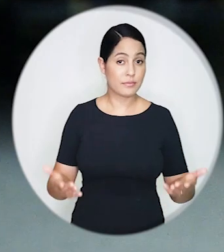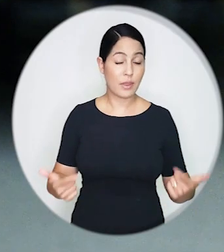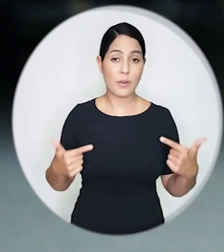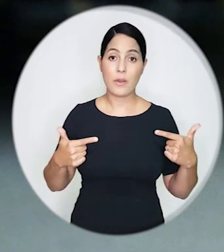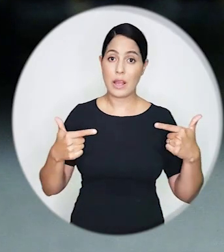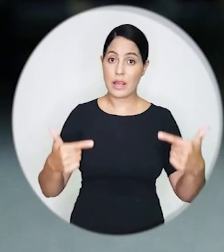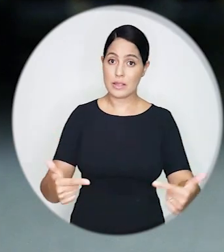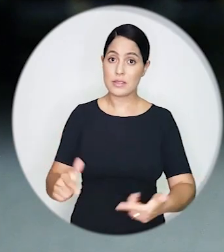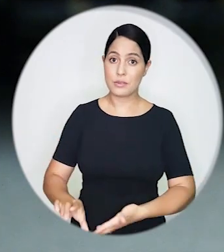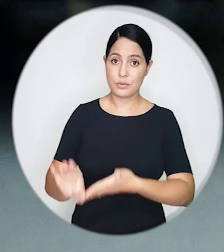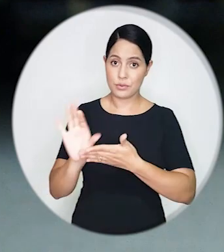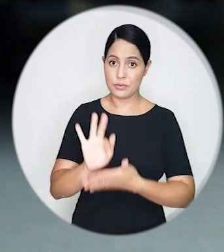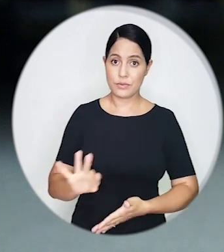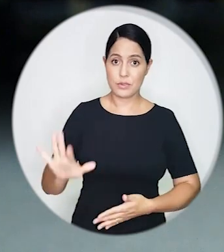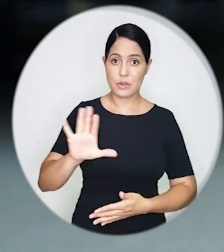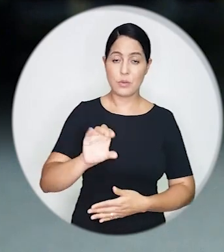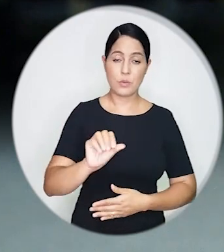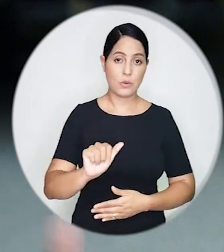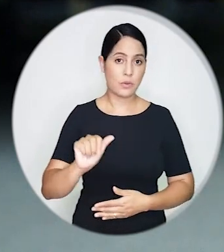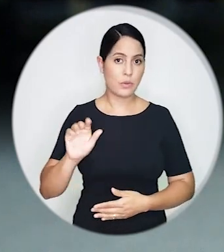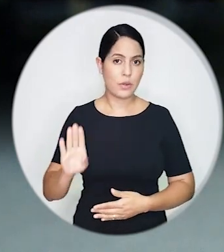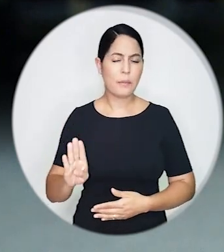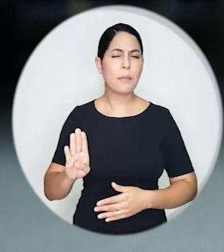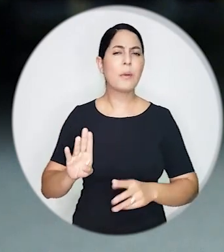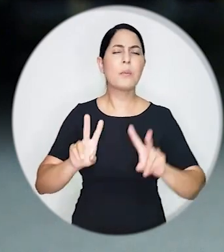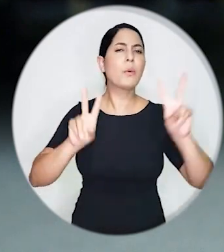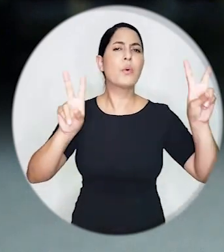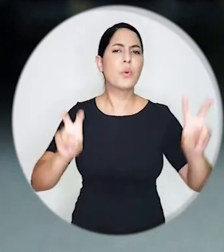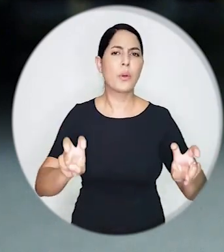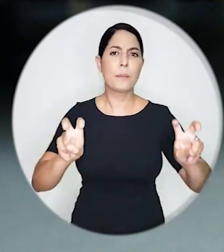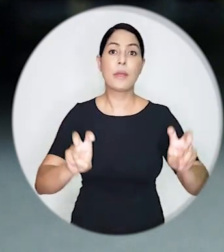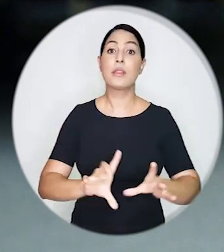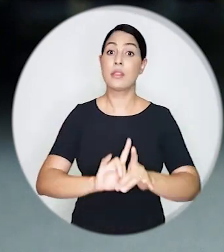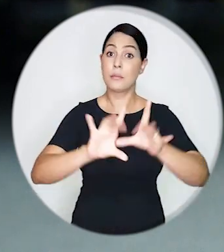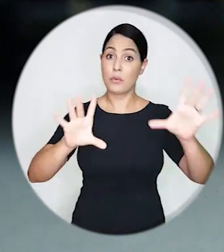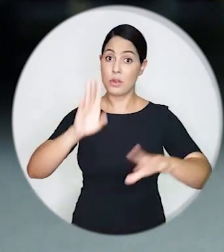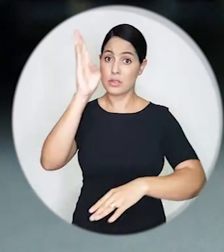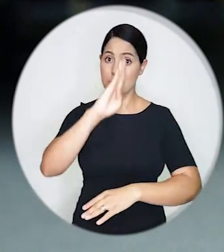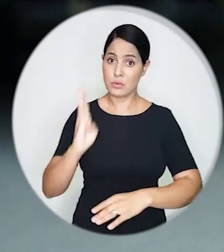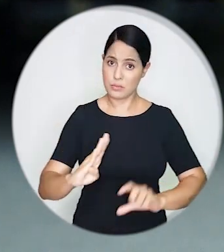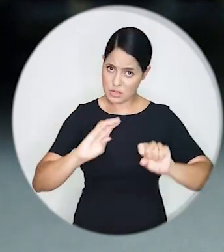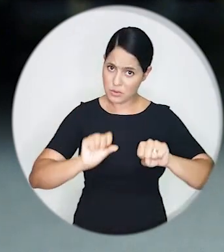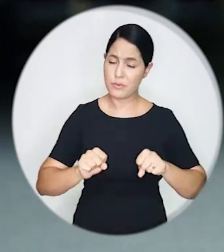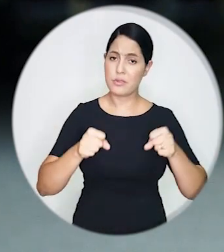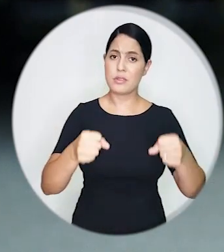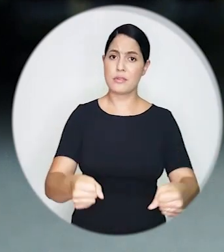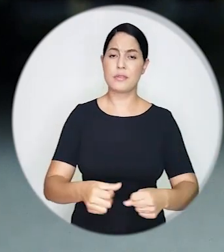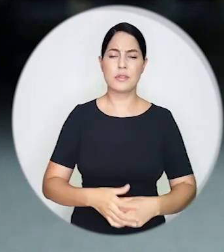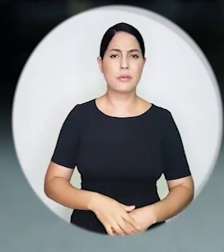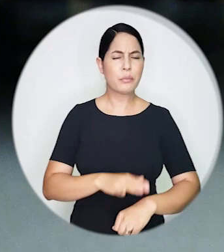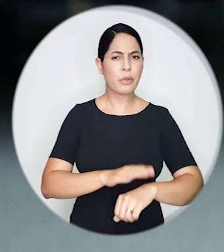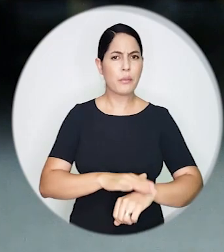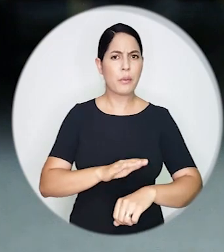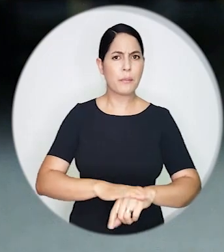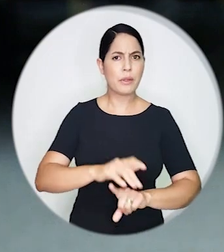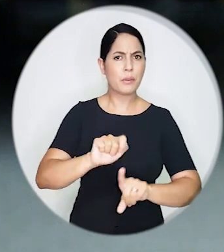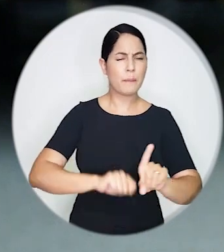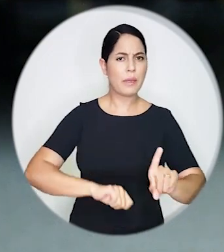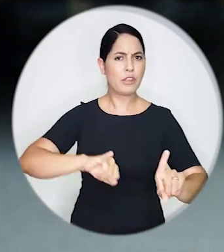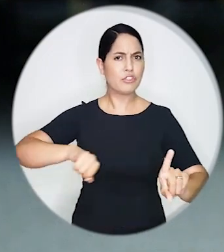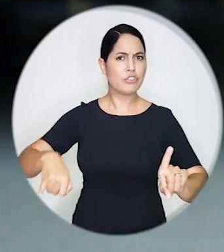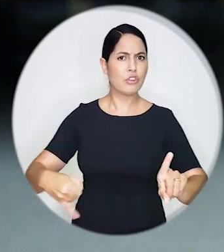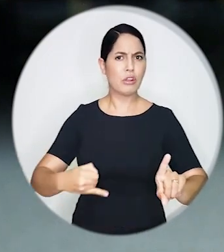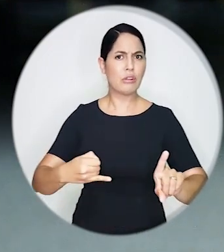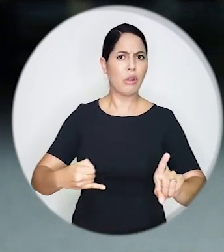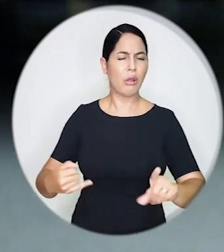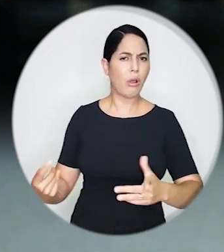A iniciativa do Conselho Federal da OAB em defesa do fortalecimento da democracia brasileira após os atos antidemocráticos no